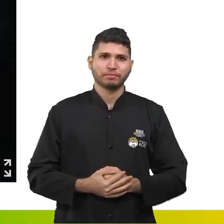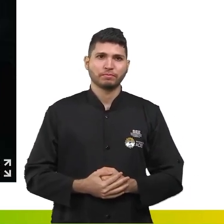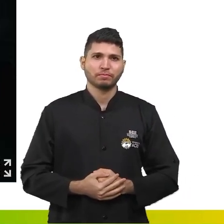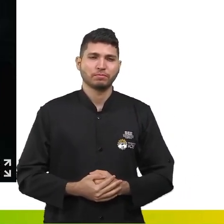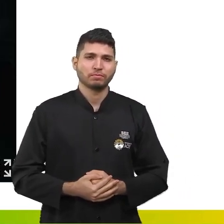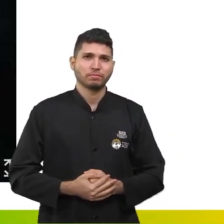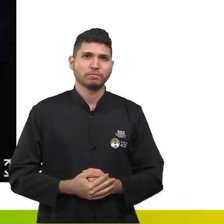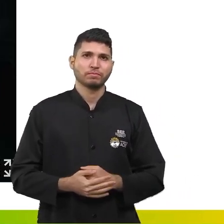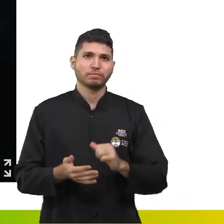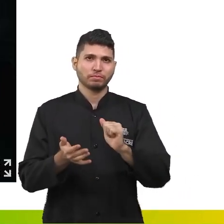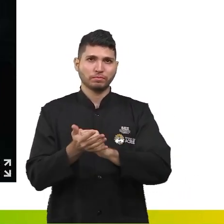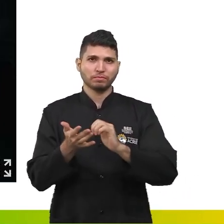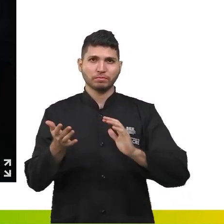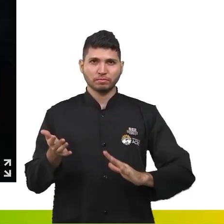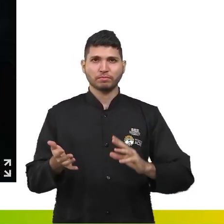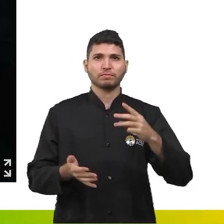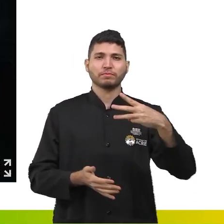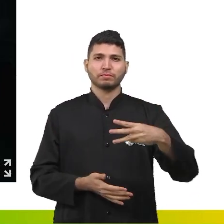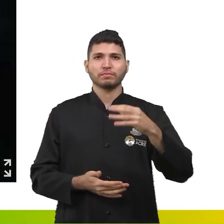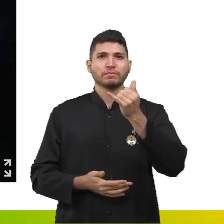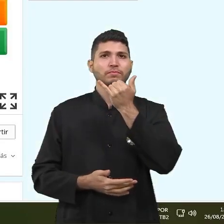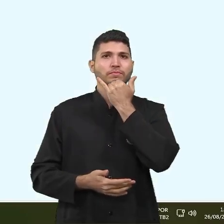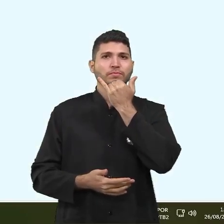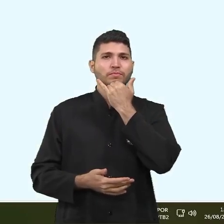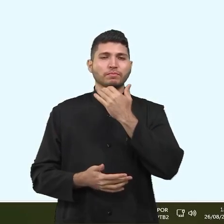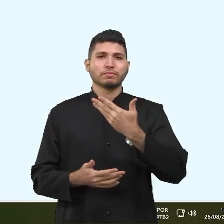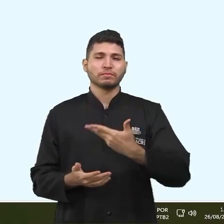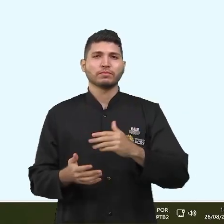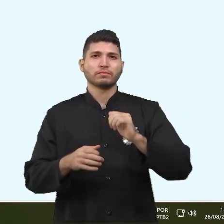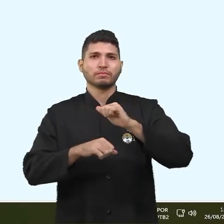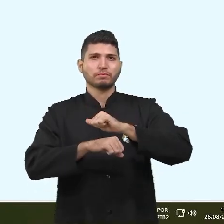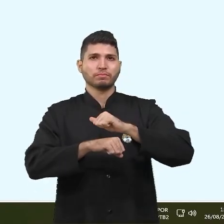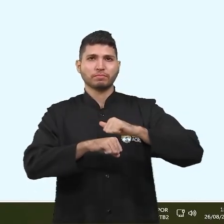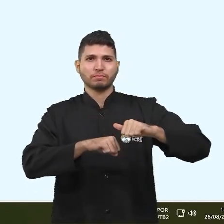Atividade 3, perdão. Aqui são os advérbios.